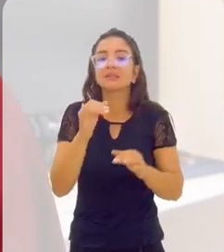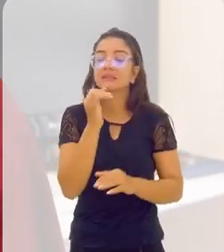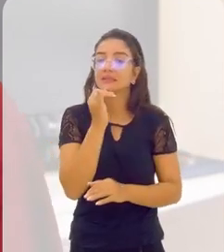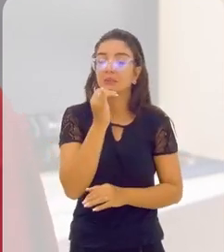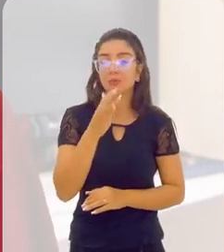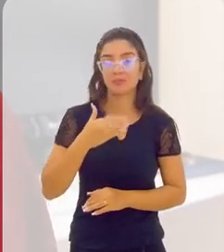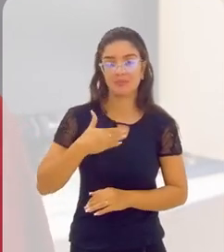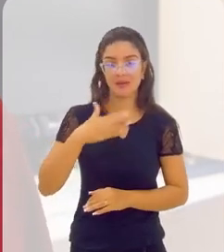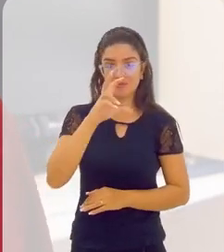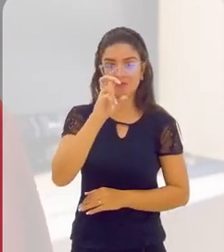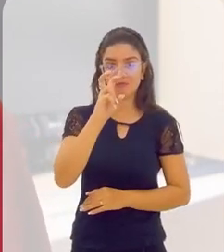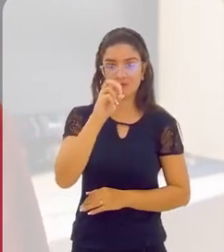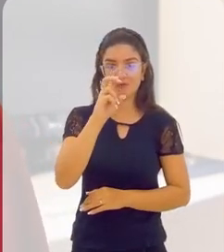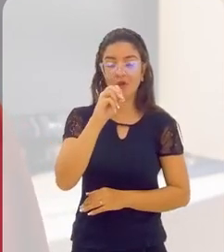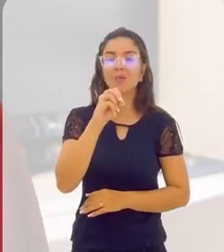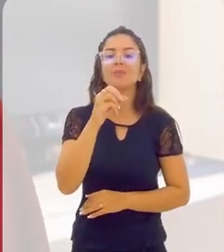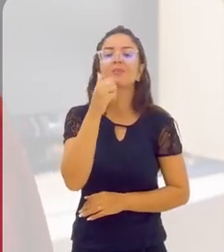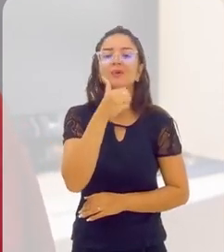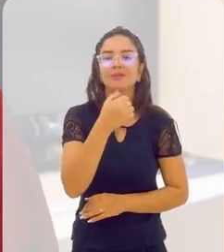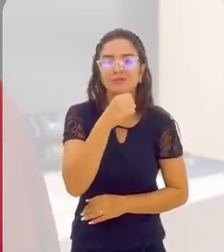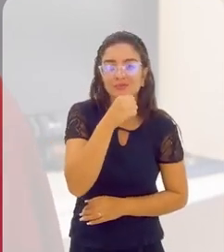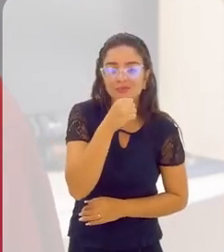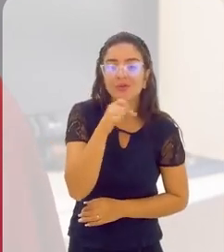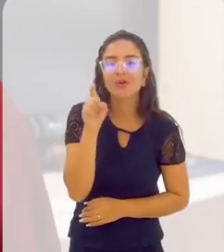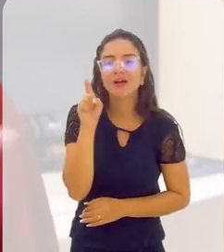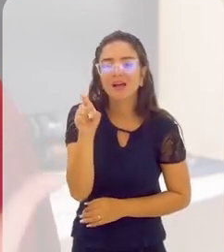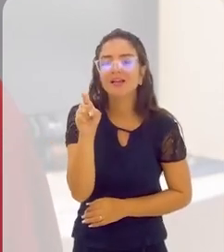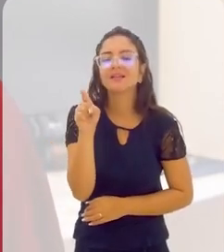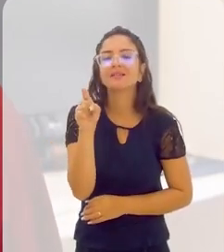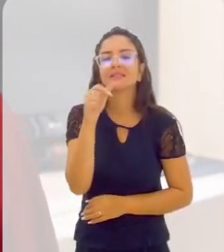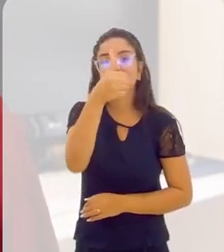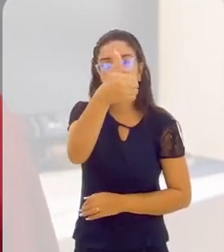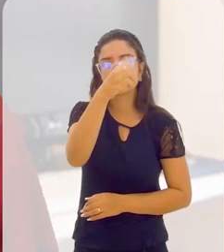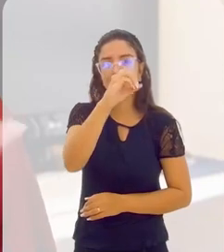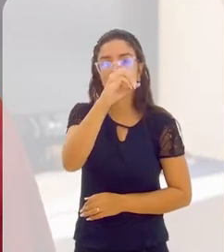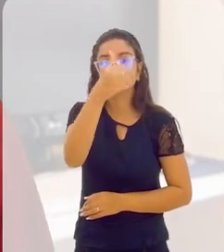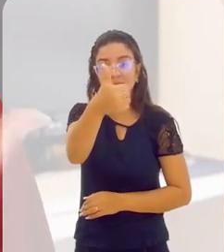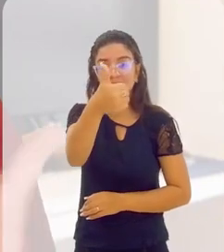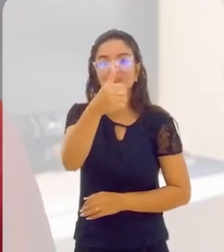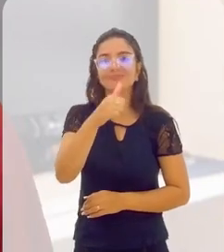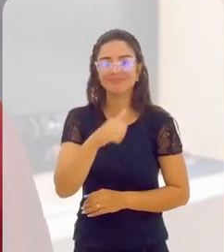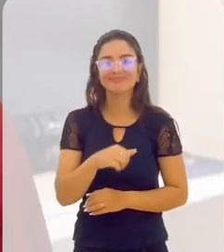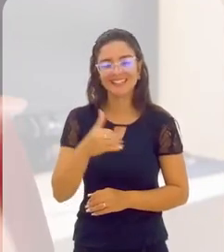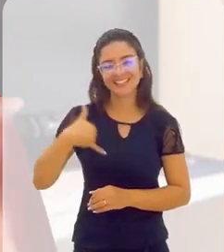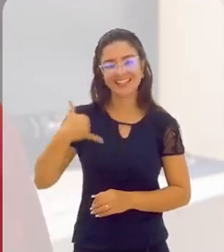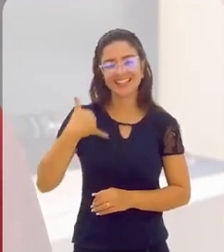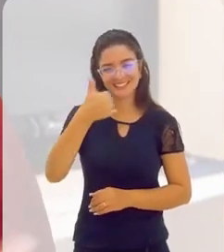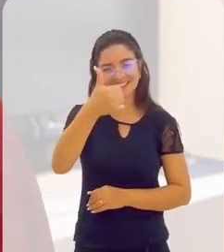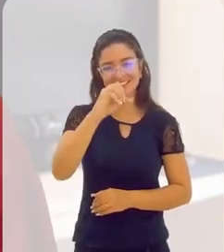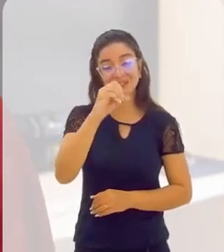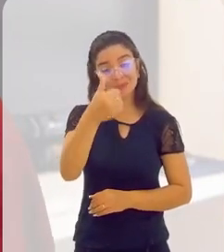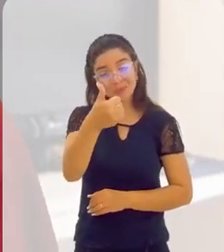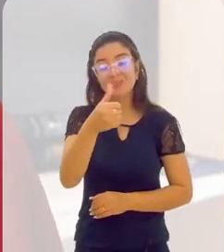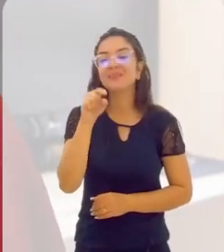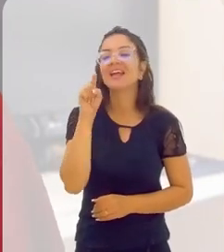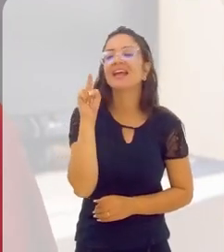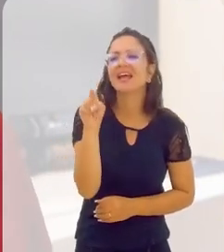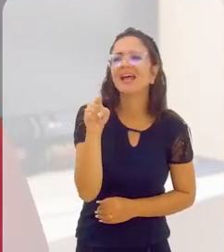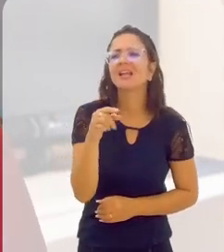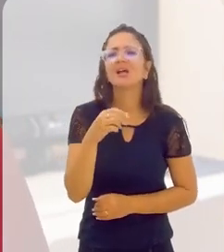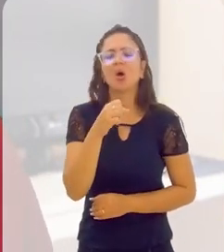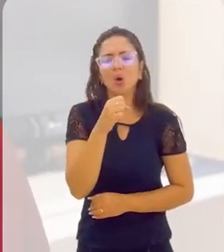teve um problema ela tava com falta de arte pigarro horroroso ela não conseguia respirar